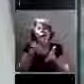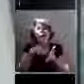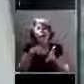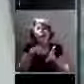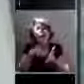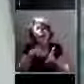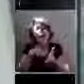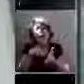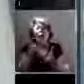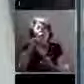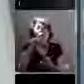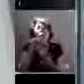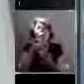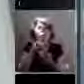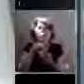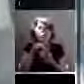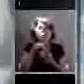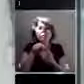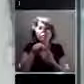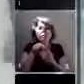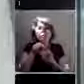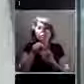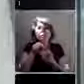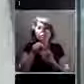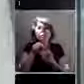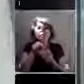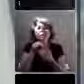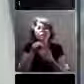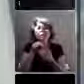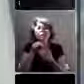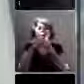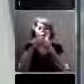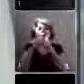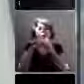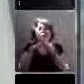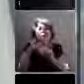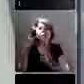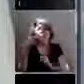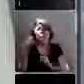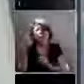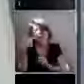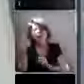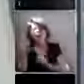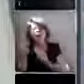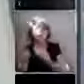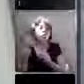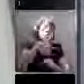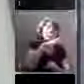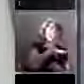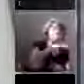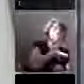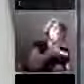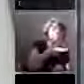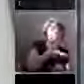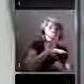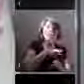na finalidade que pretendemos, tarará, a oferta de equivalentes em língua espanhola de material linguístico em língua portuguesa, que, por sua vez, contemple